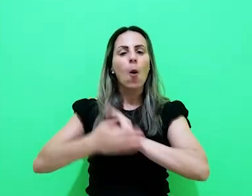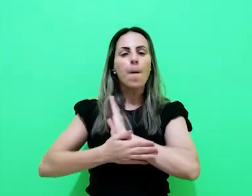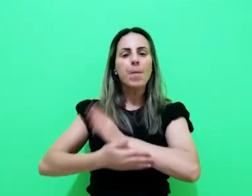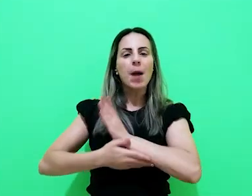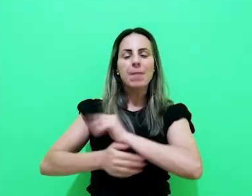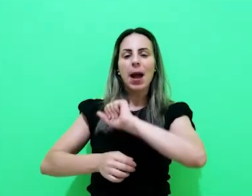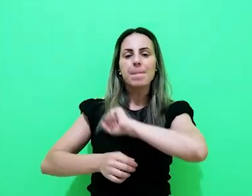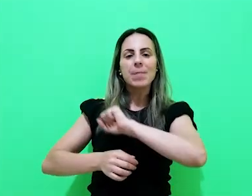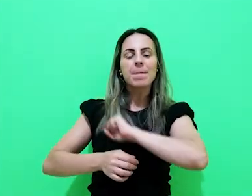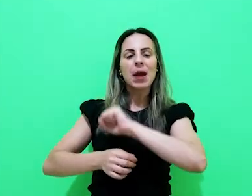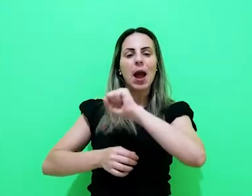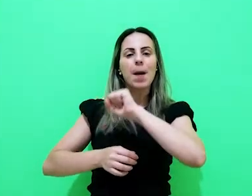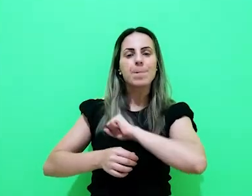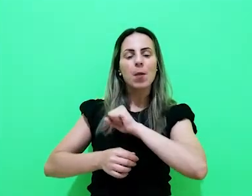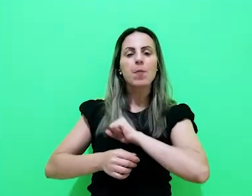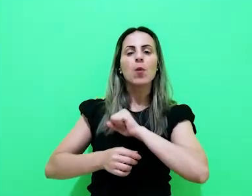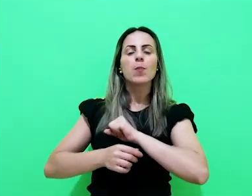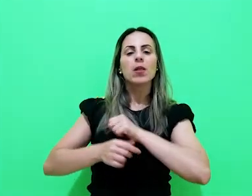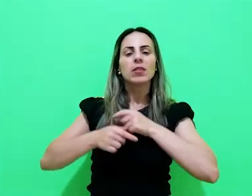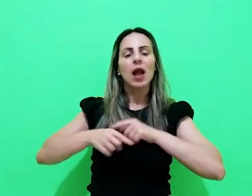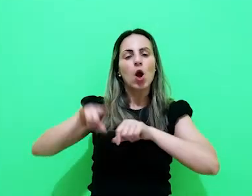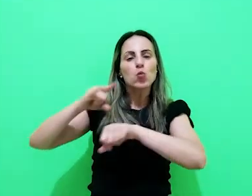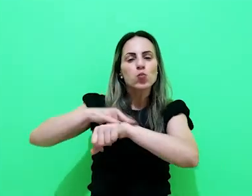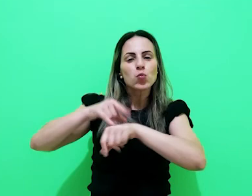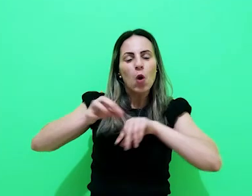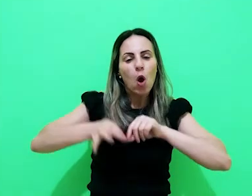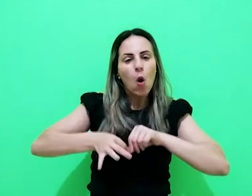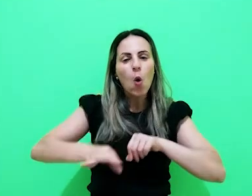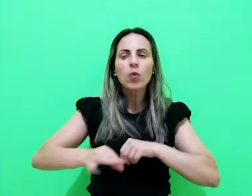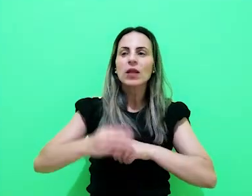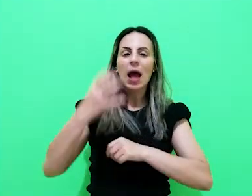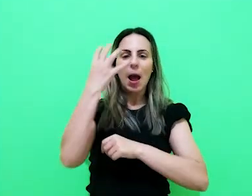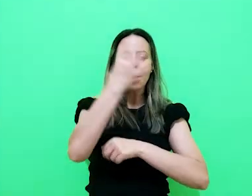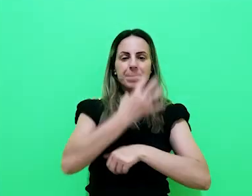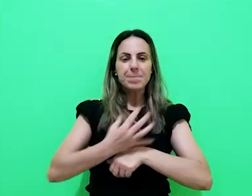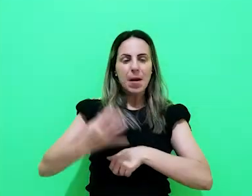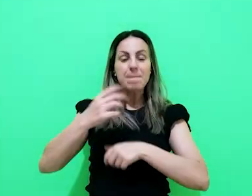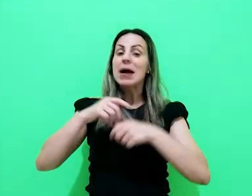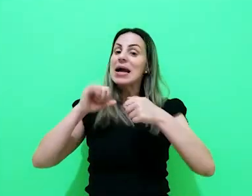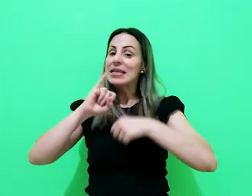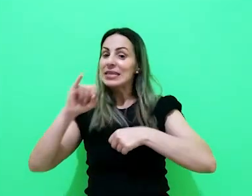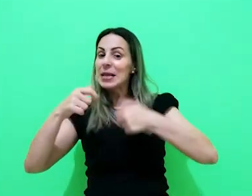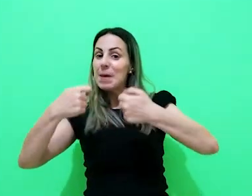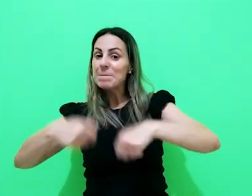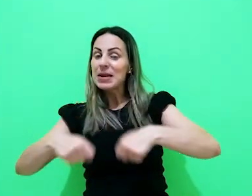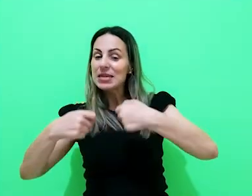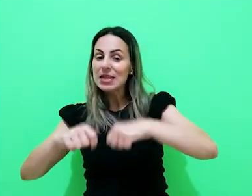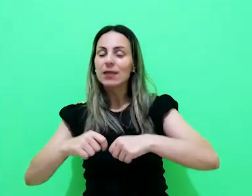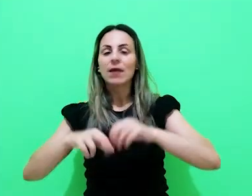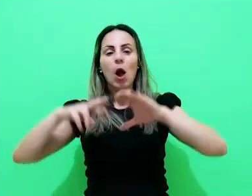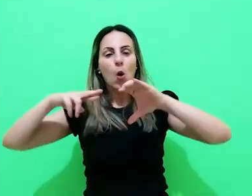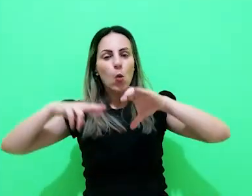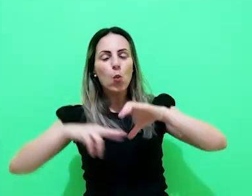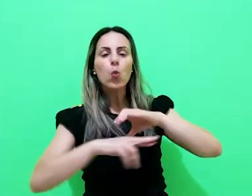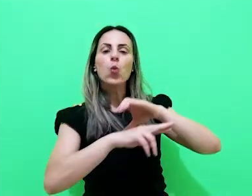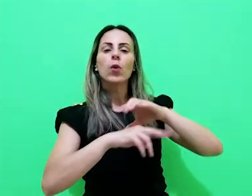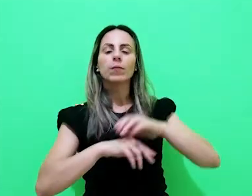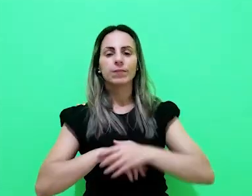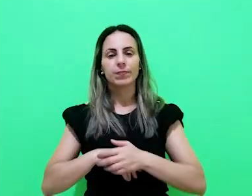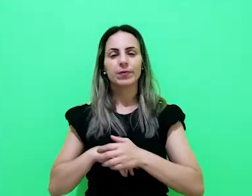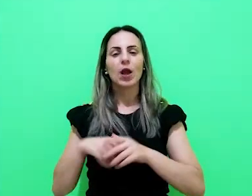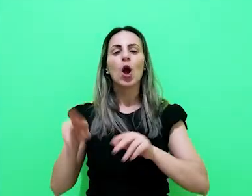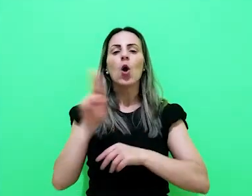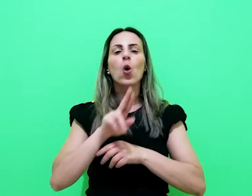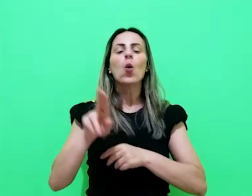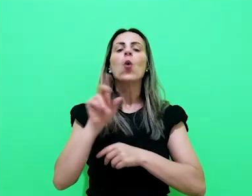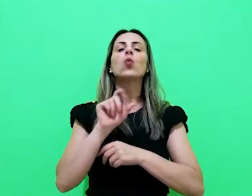eletrocardiograma, sonda urinária, sonda gástrica, radiografias que sejam necessárias. Então, por exemplo, as radiografias são